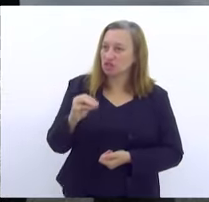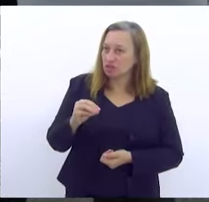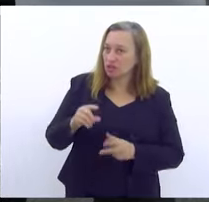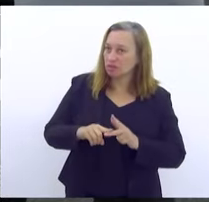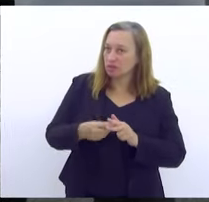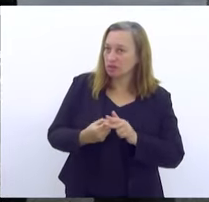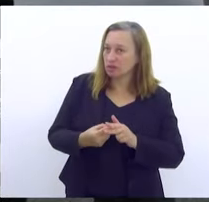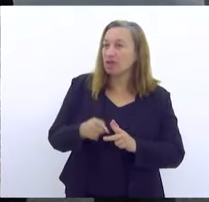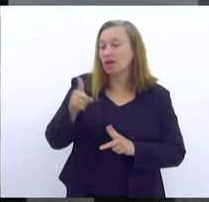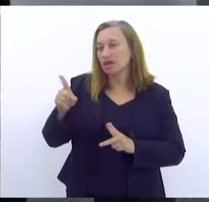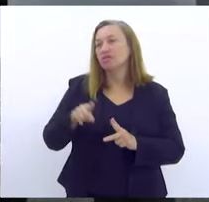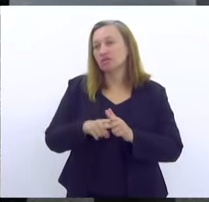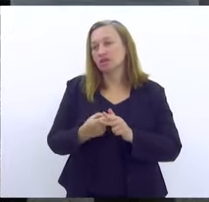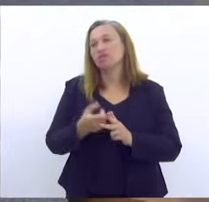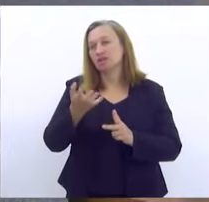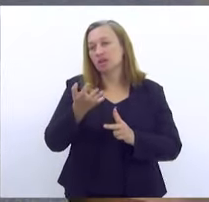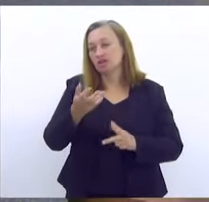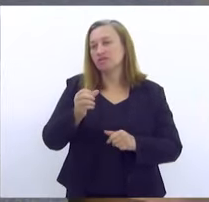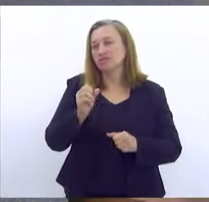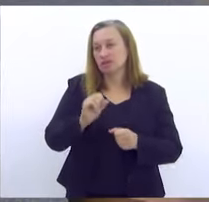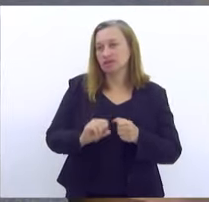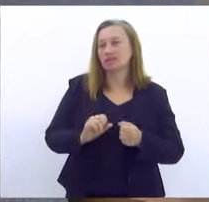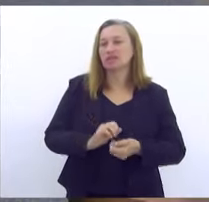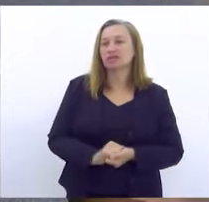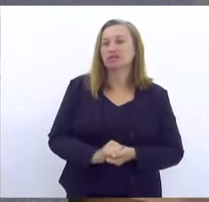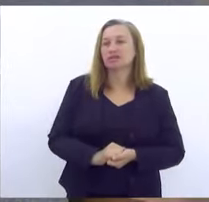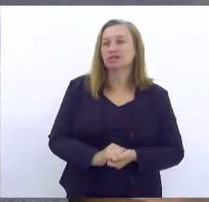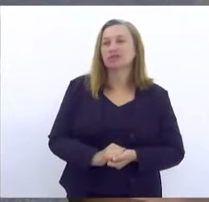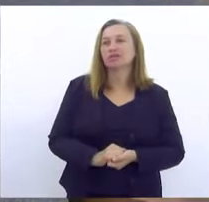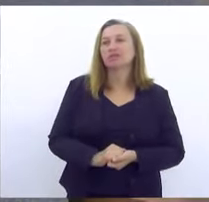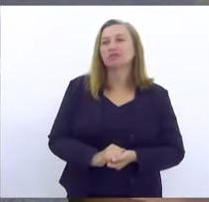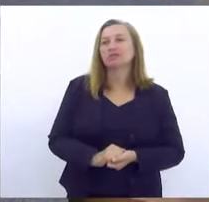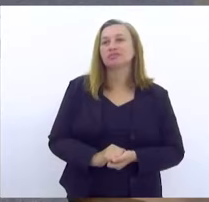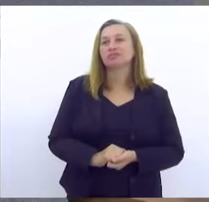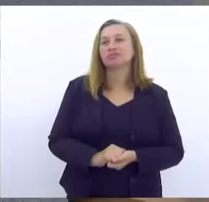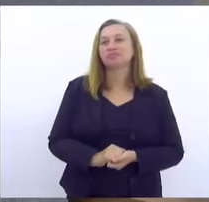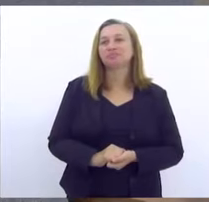essa correção que eu queria fazer a vossa excelência. Deputado Cláudio Machado,